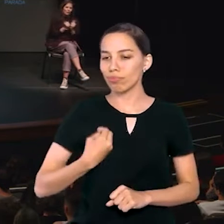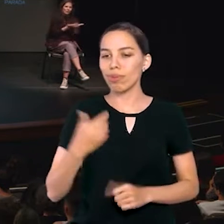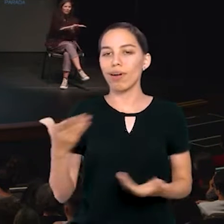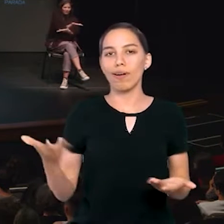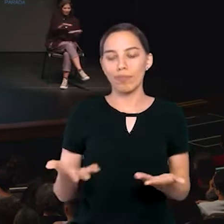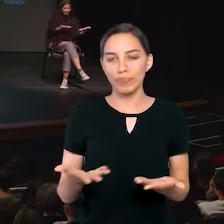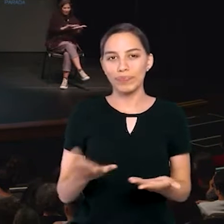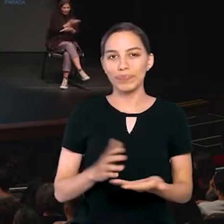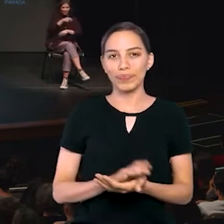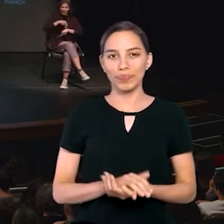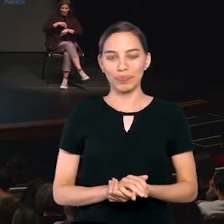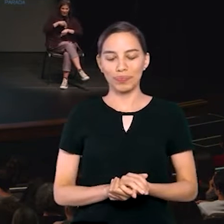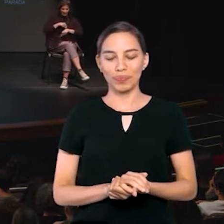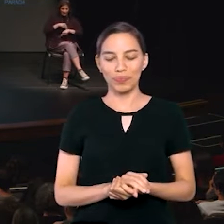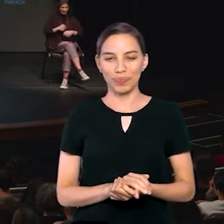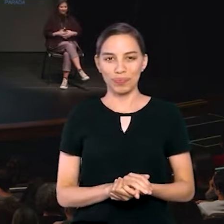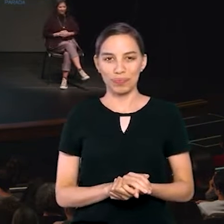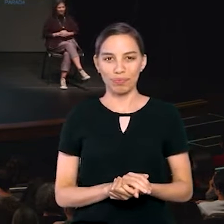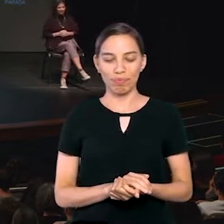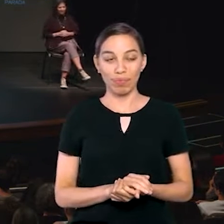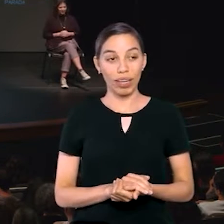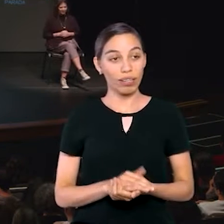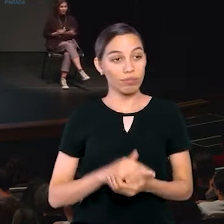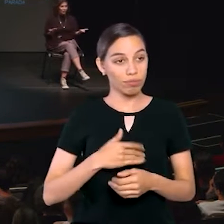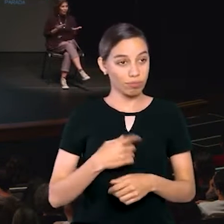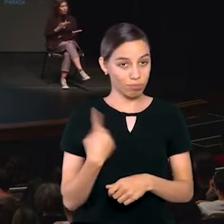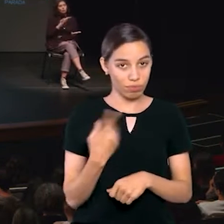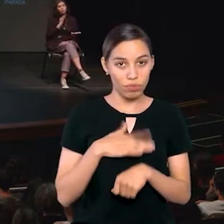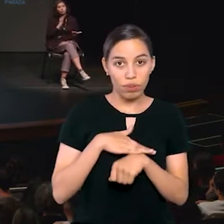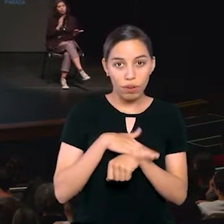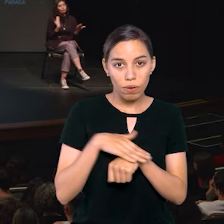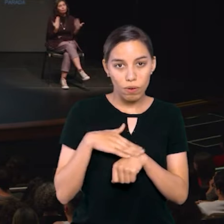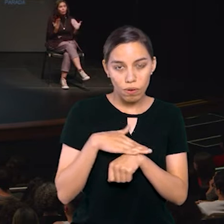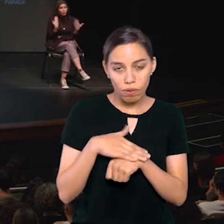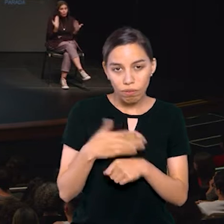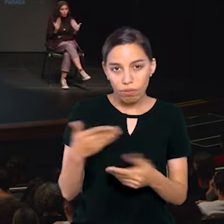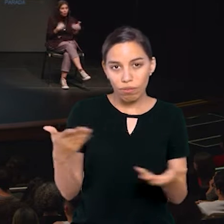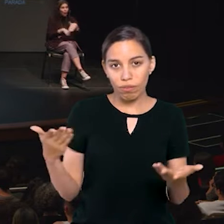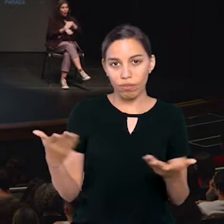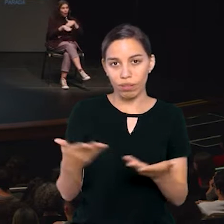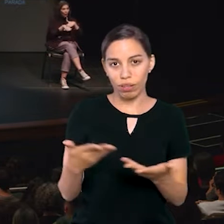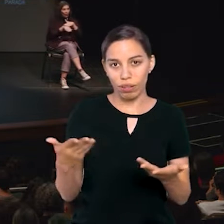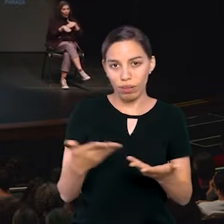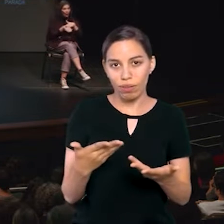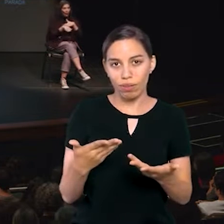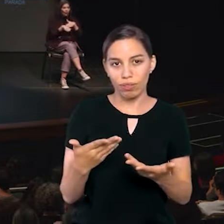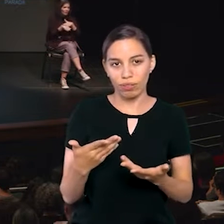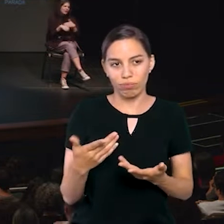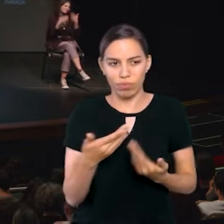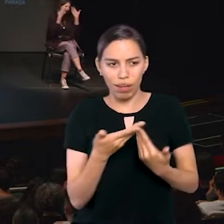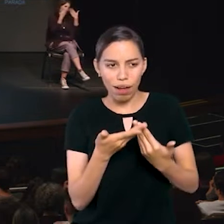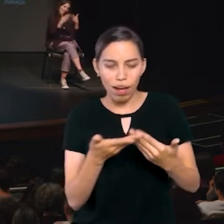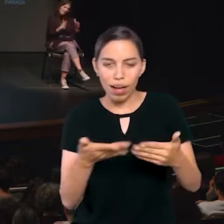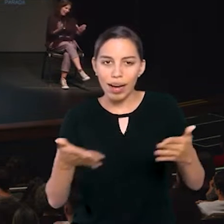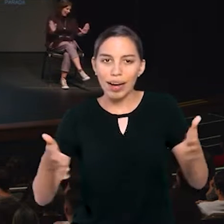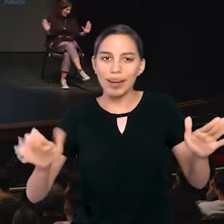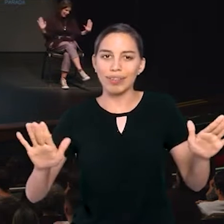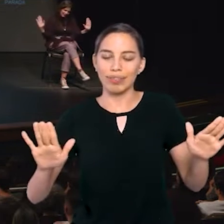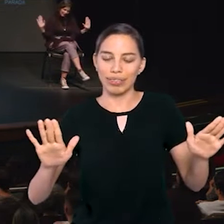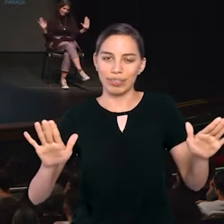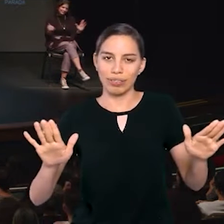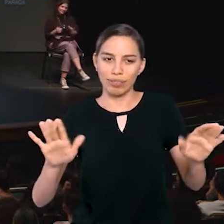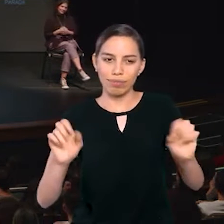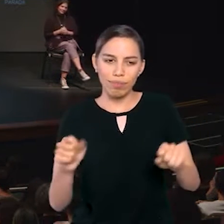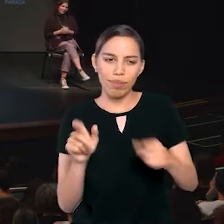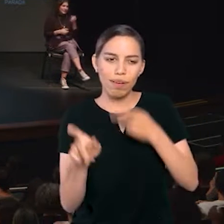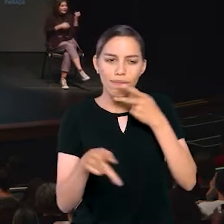momento. A nossa conversa hoje vai ser mais aberta e a